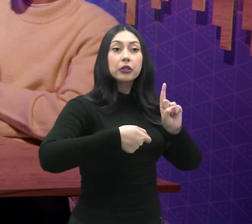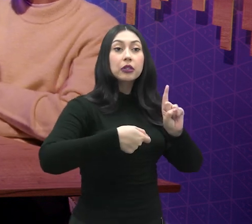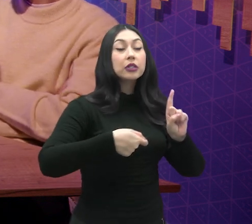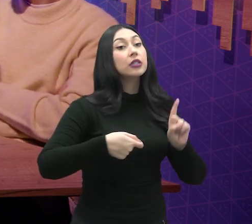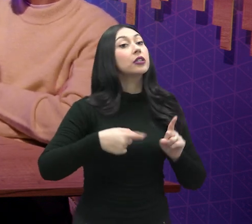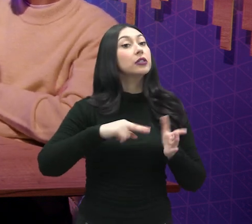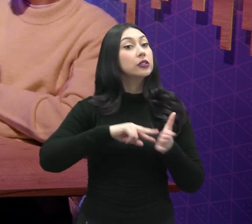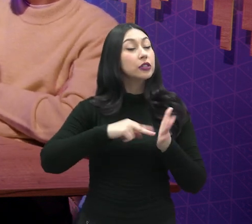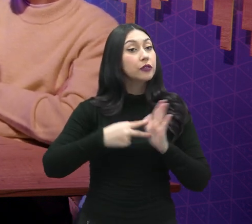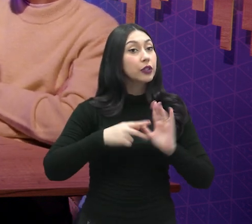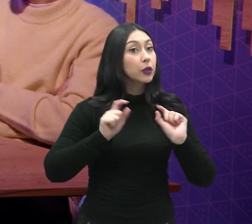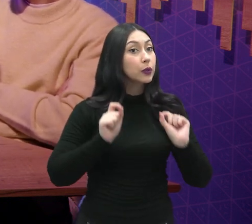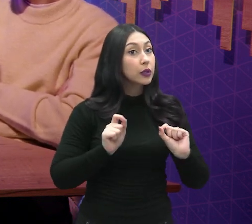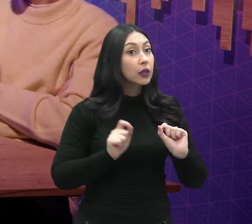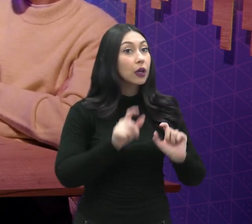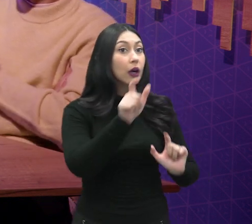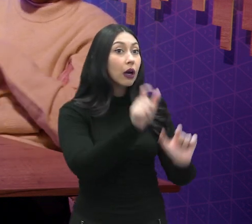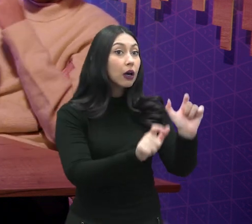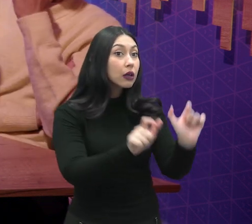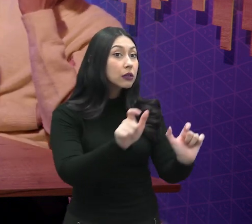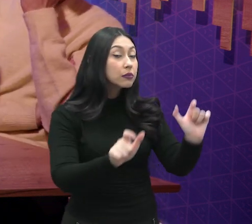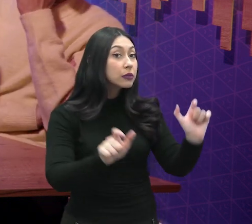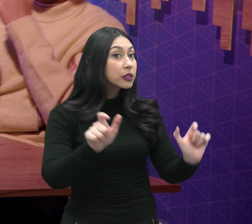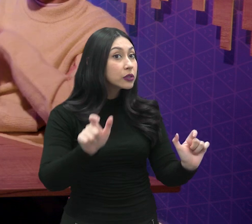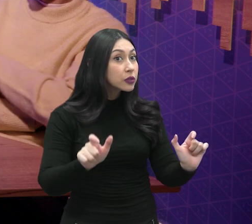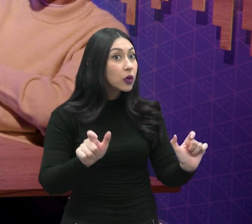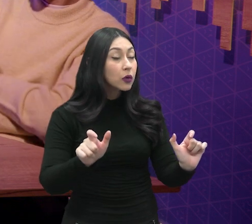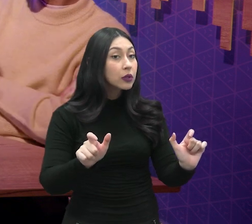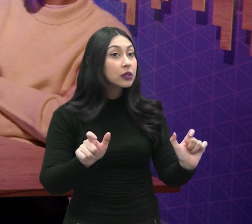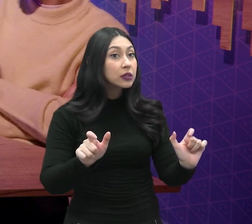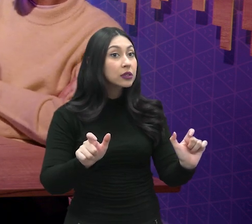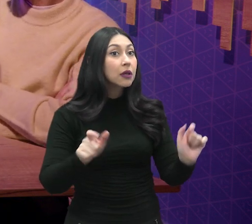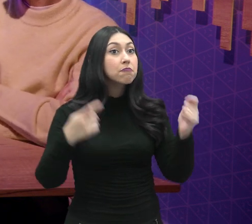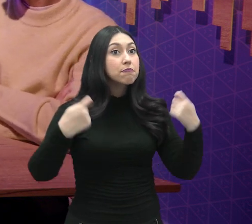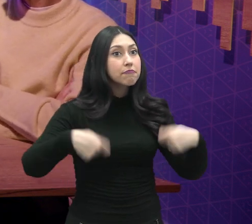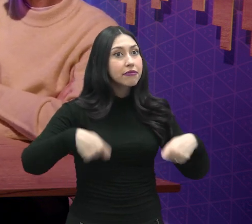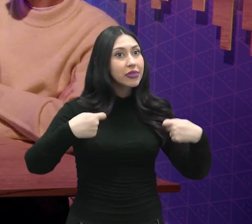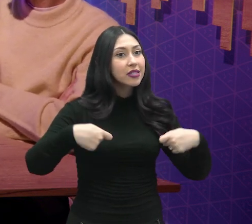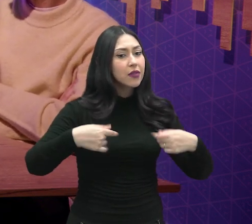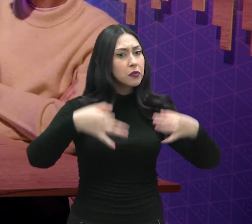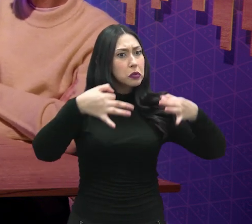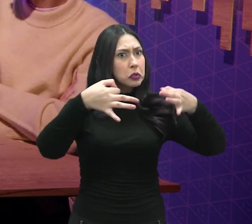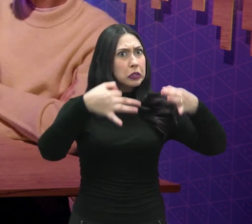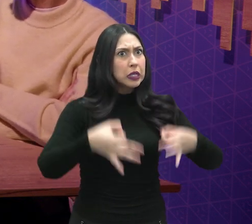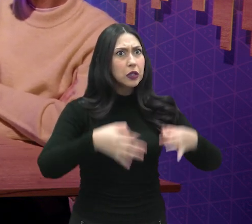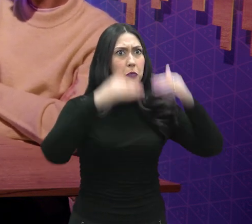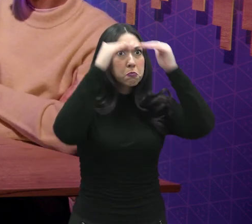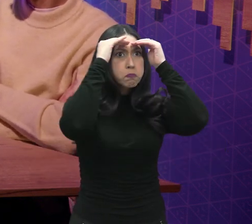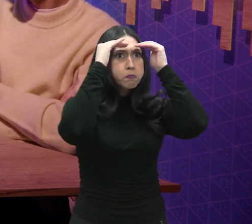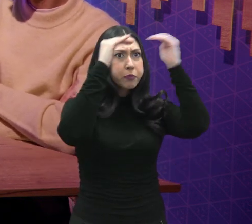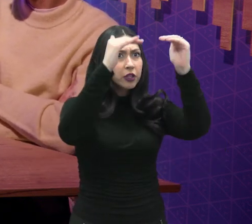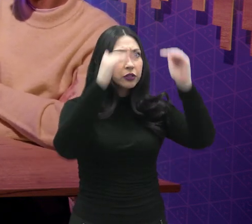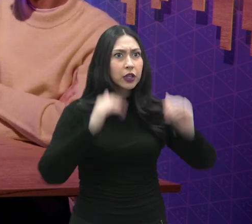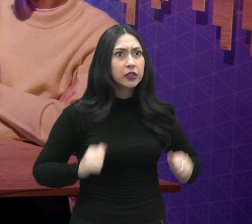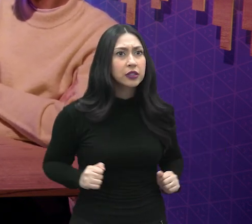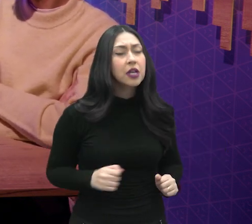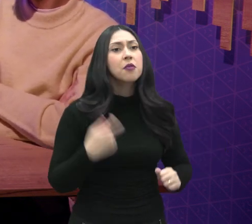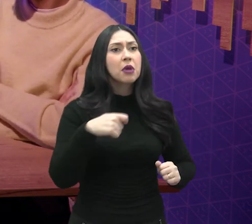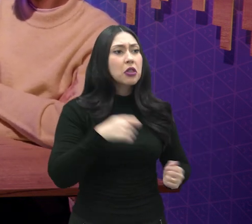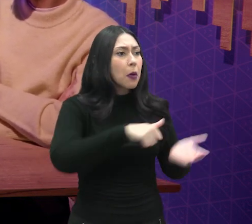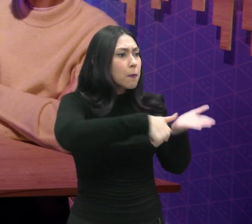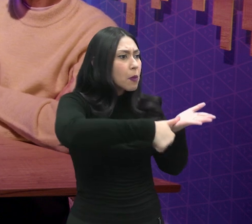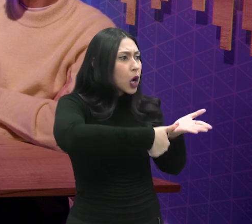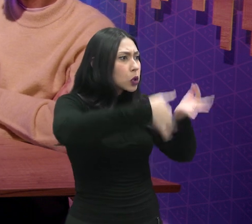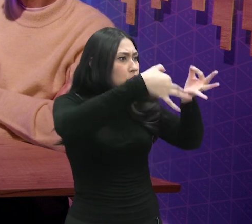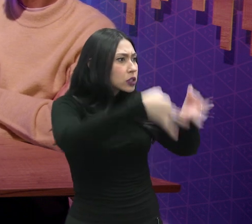onde as pessoas, onde a palavra que ditava ali as coisas era disciplina, obediência. Então ali você